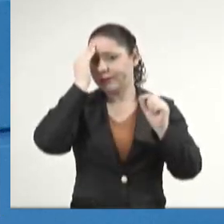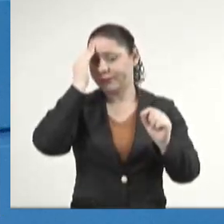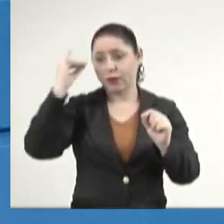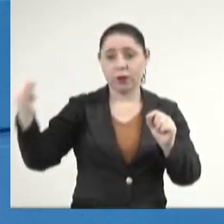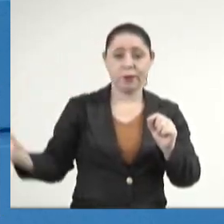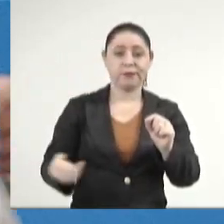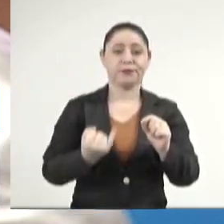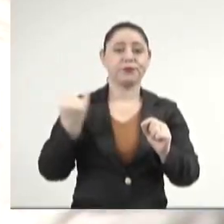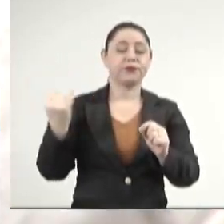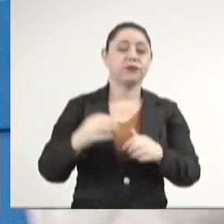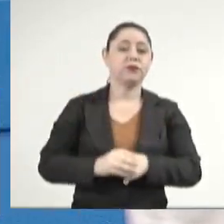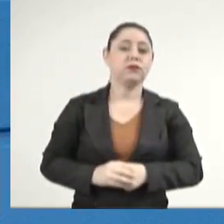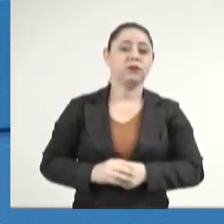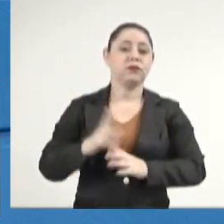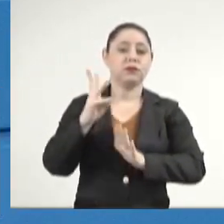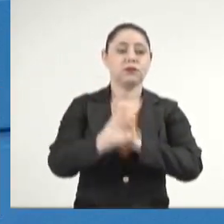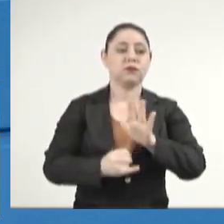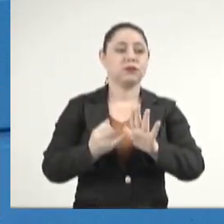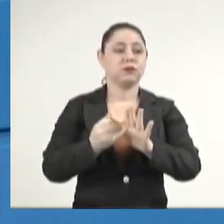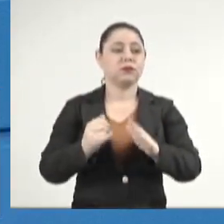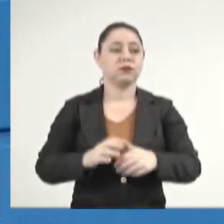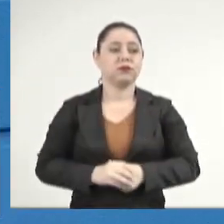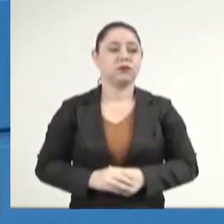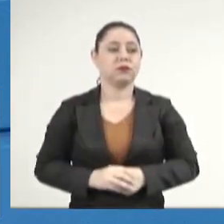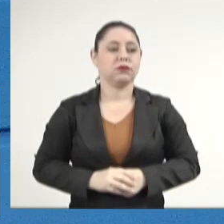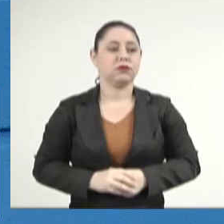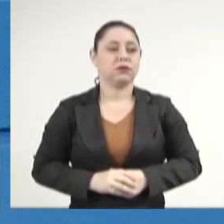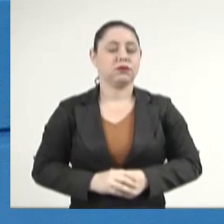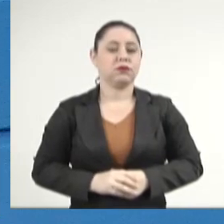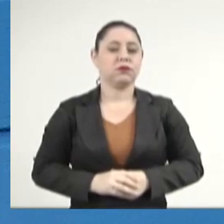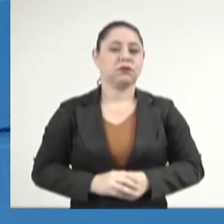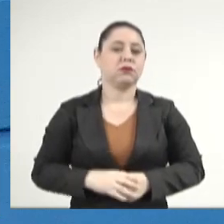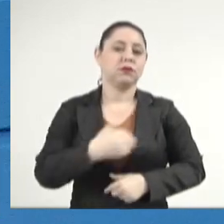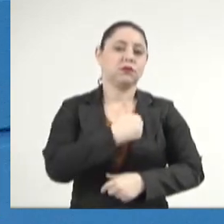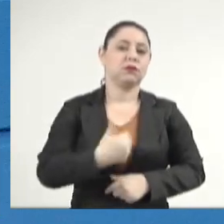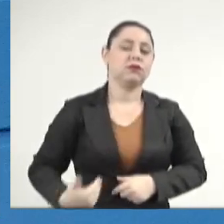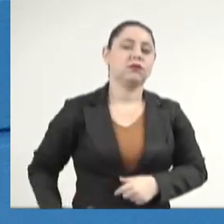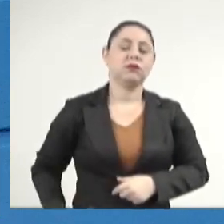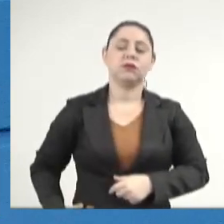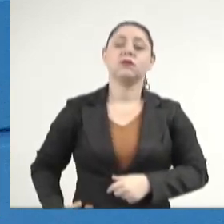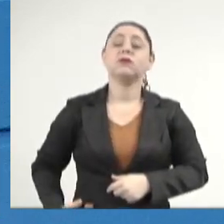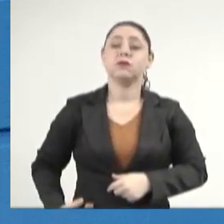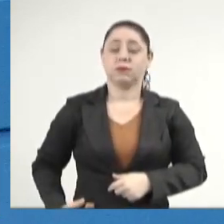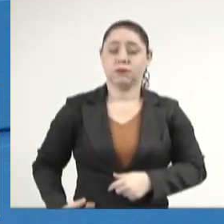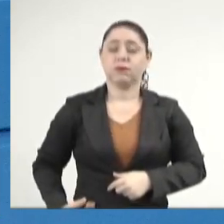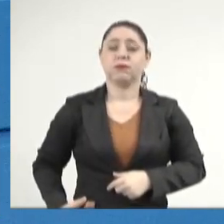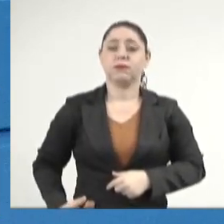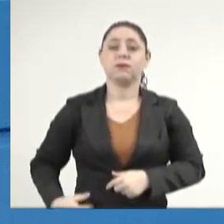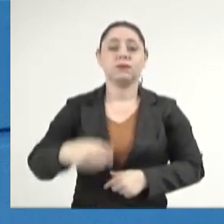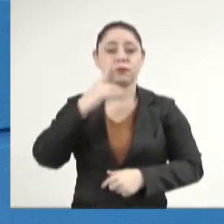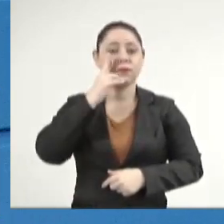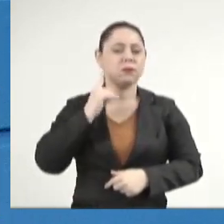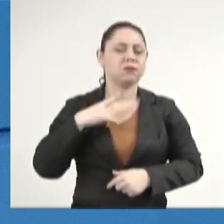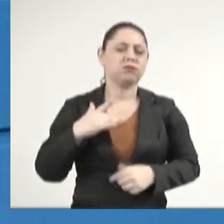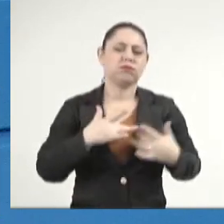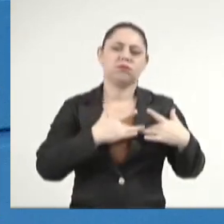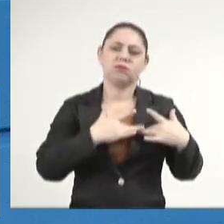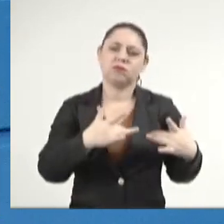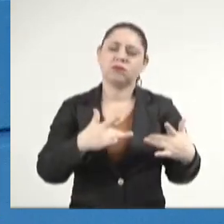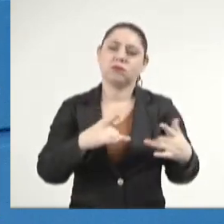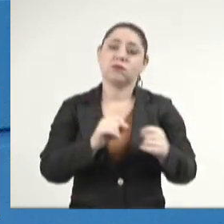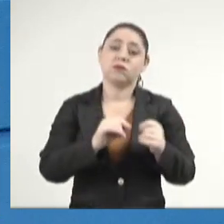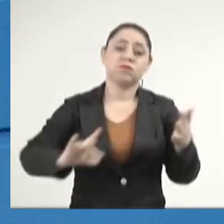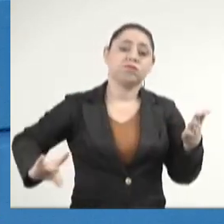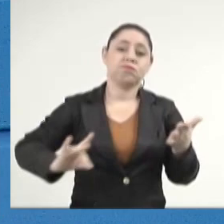a importância desse projeto e do governador Eduardo Riedel ser mais sensível ainda de ter publicado,